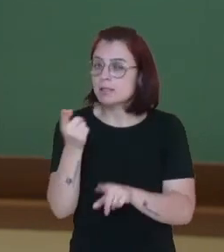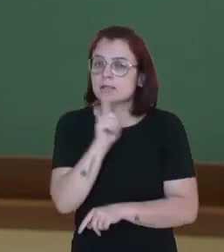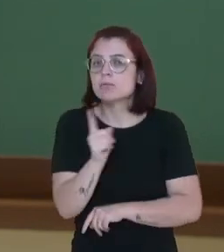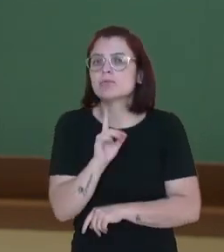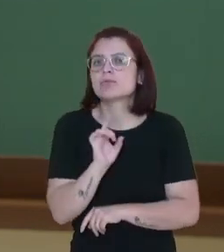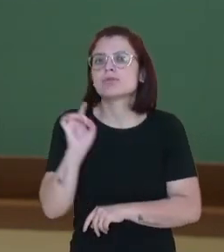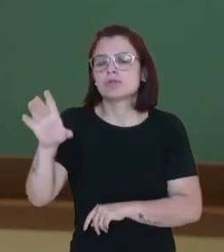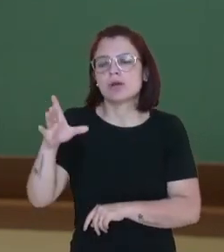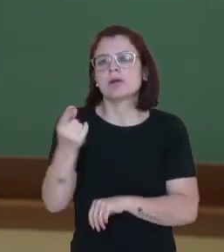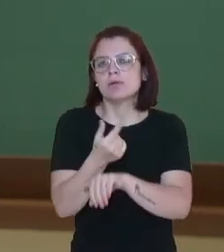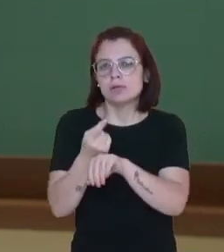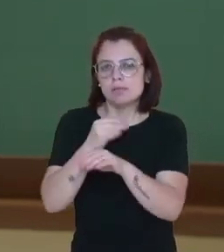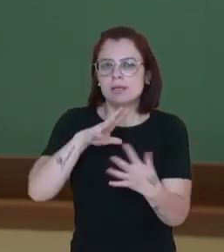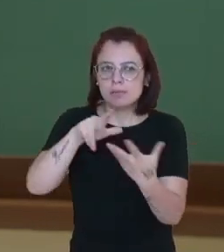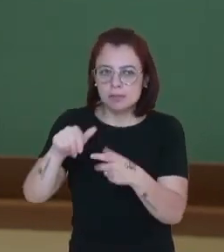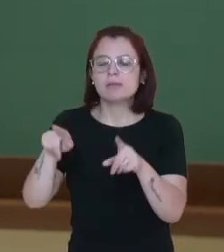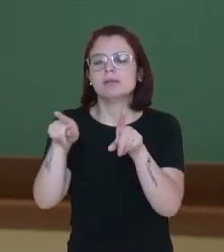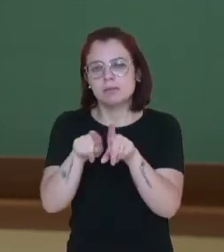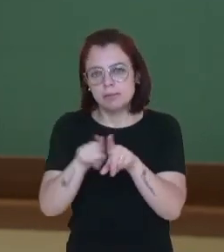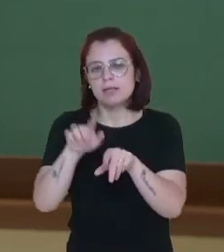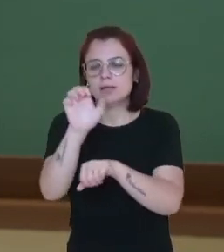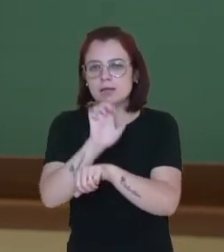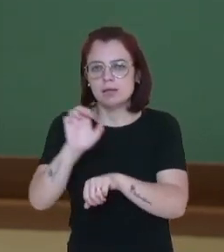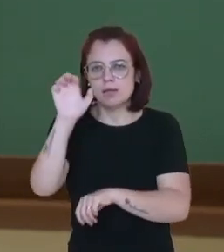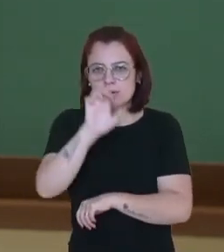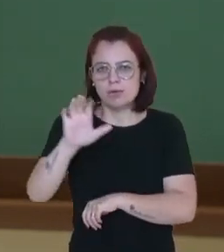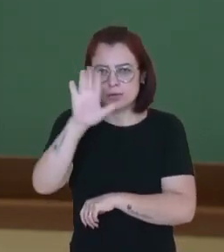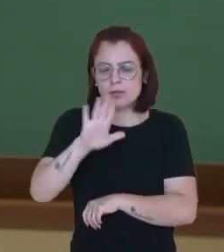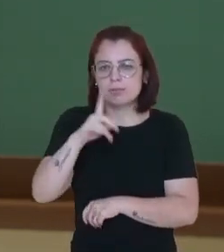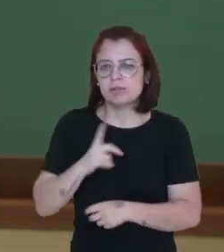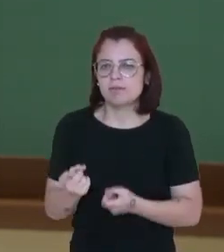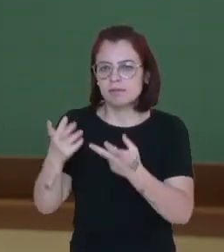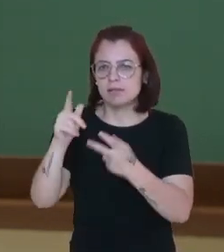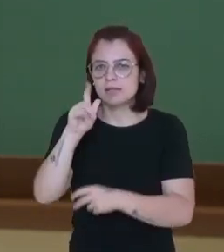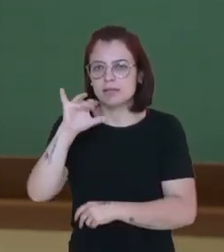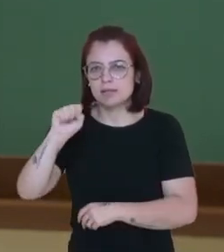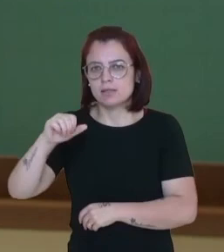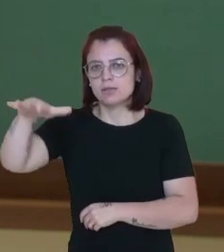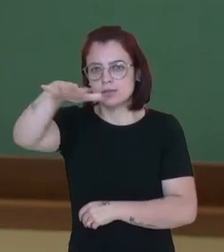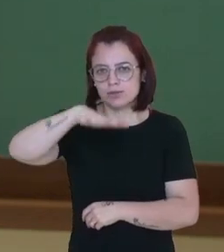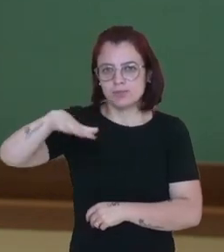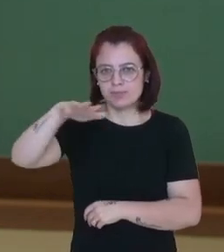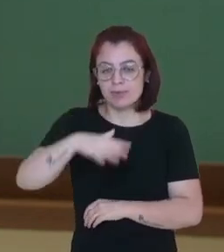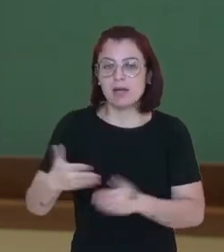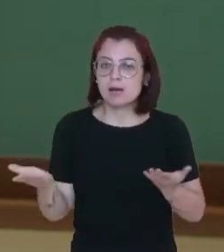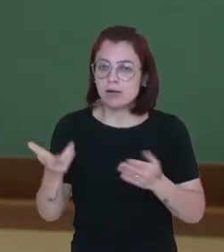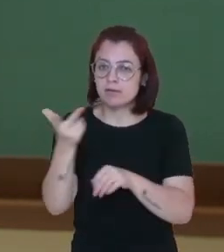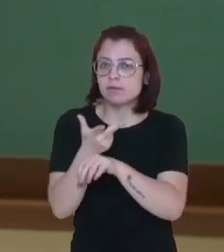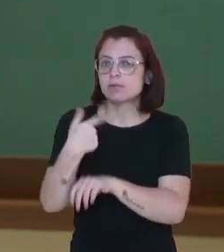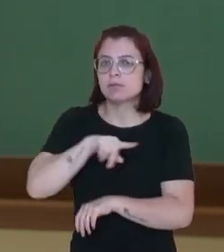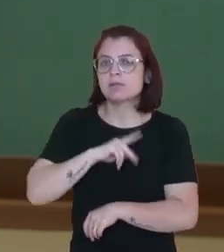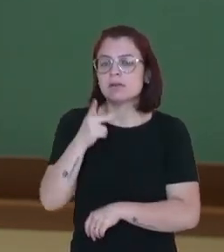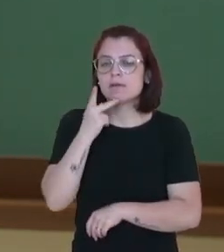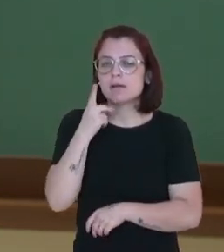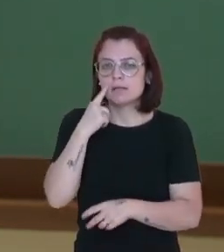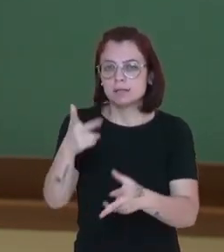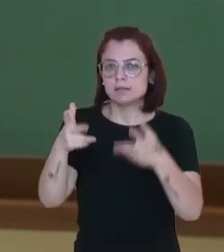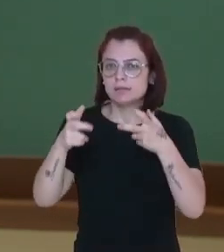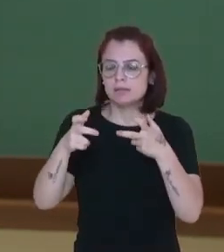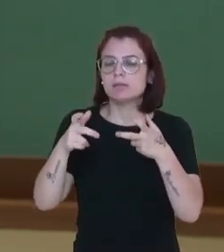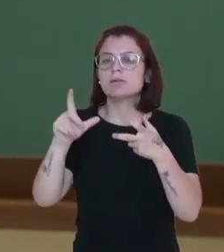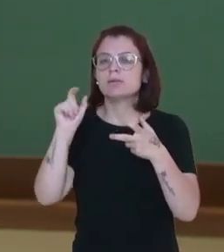economia mundial, mas também na Europa, como principal exportador de gás para toda a região. Nesse vídeo falamos sobre aspectos gerais